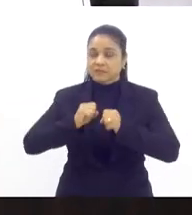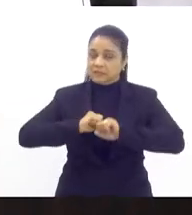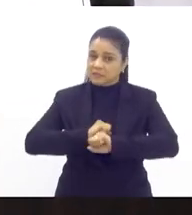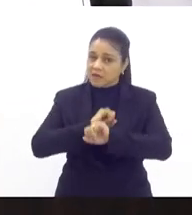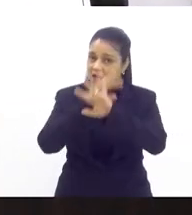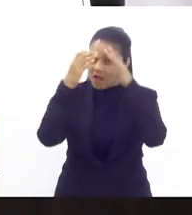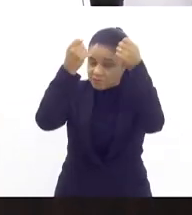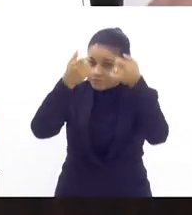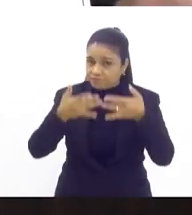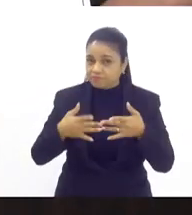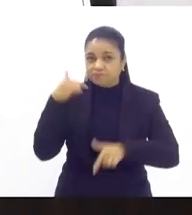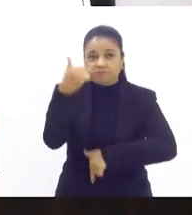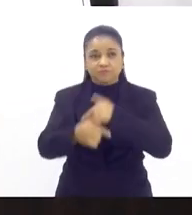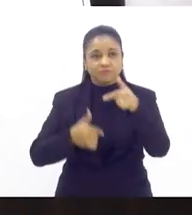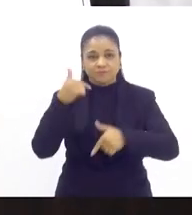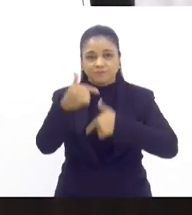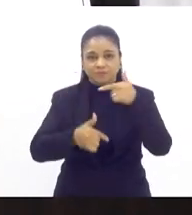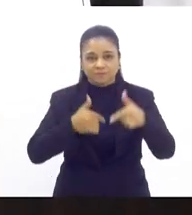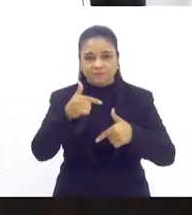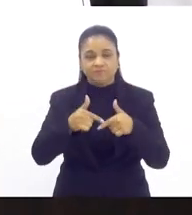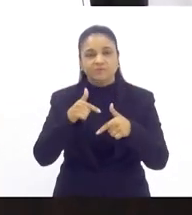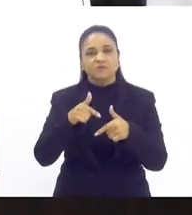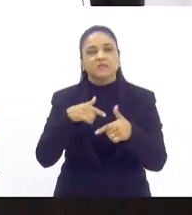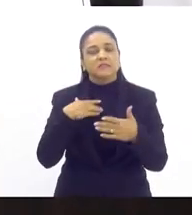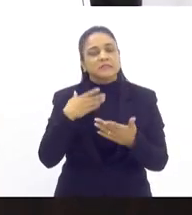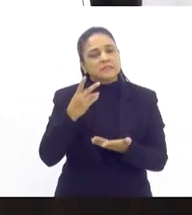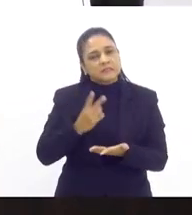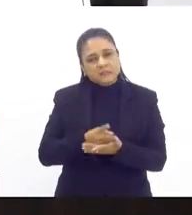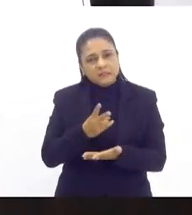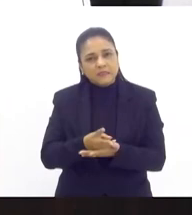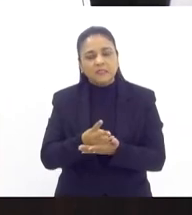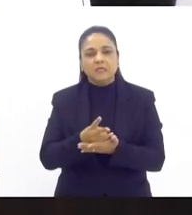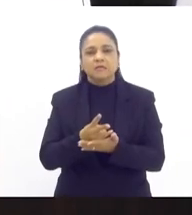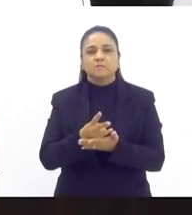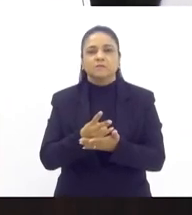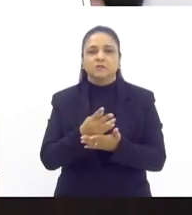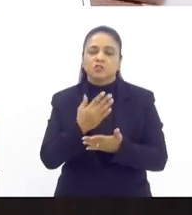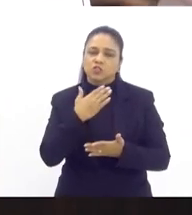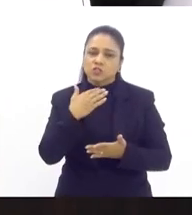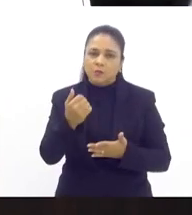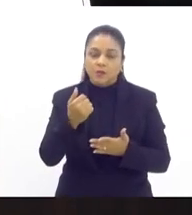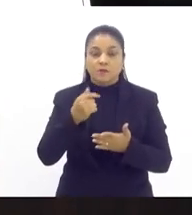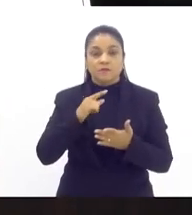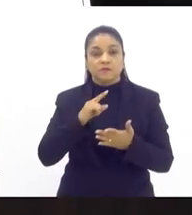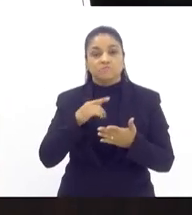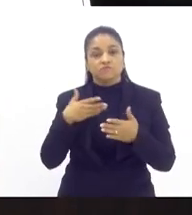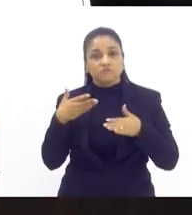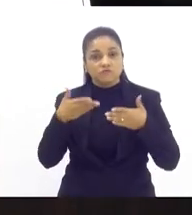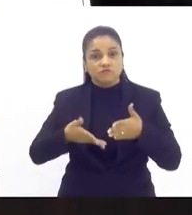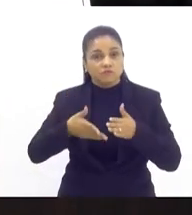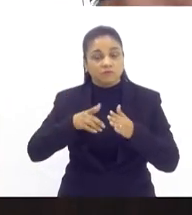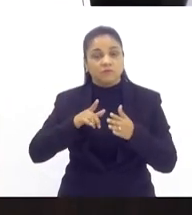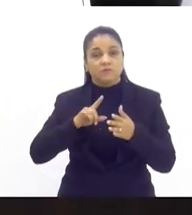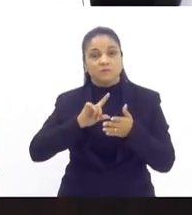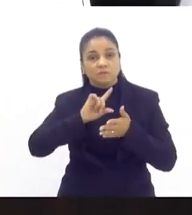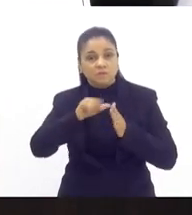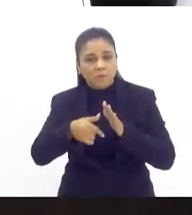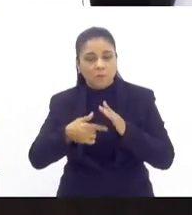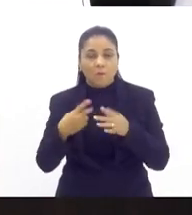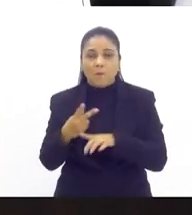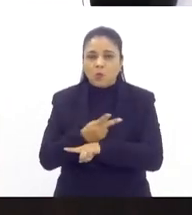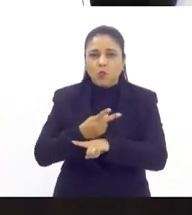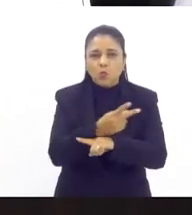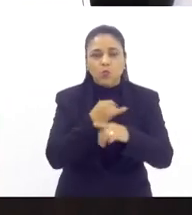trabalho tem sido esse nós temos sempre que chamados ou até nos antecedendo a gente procura os órgãos